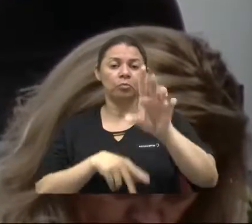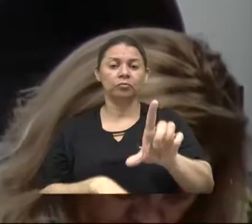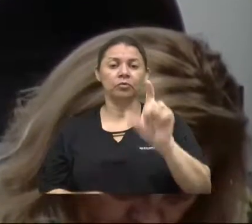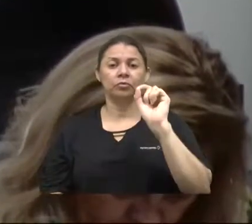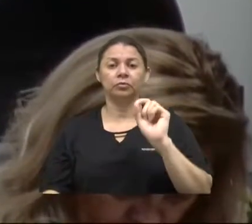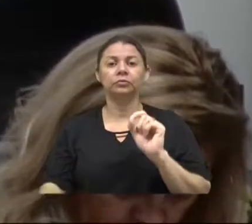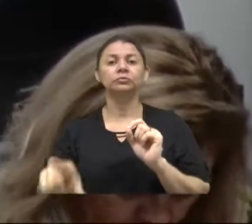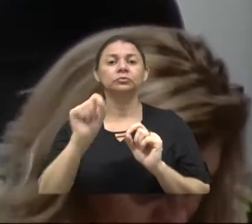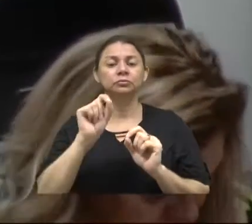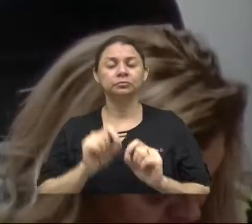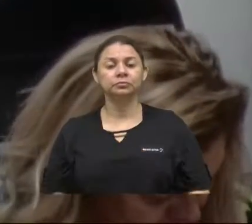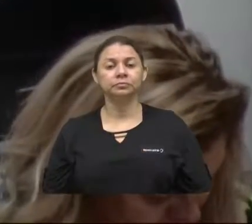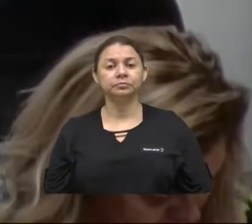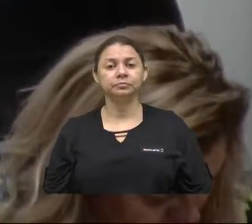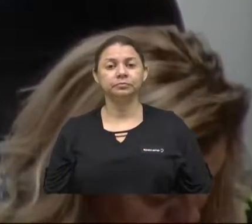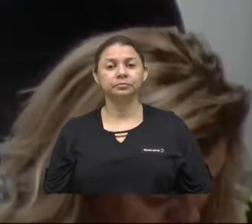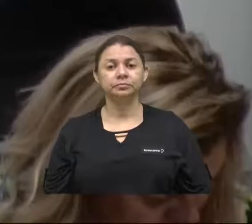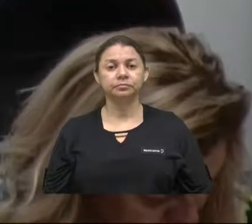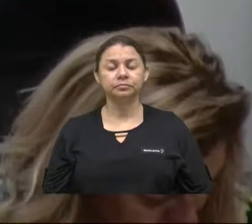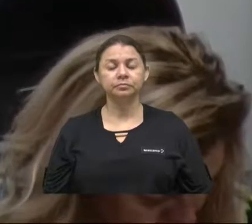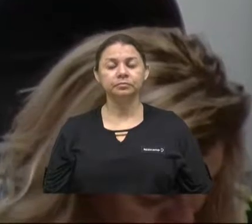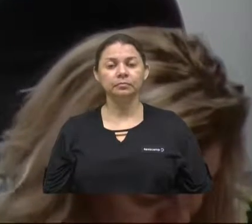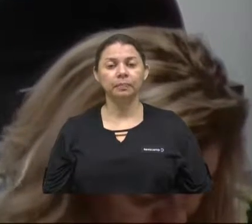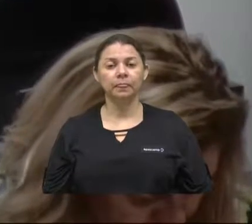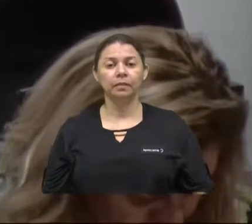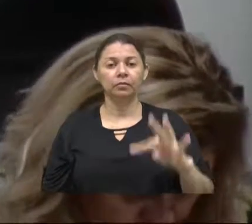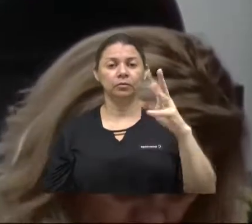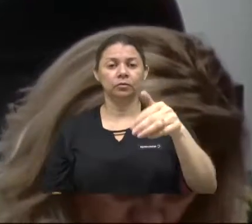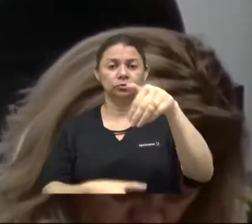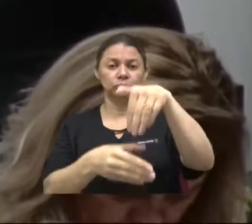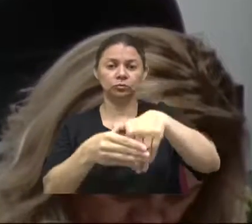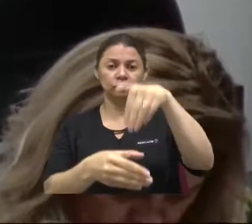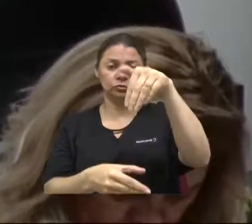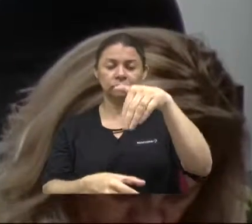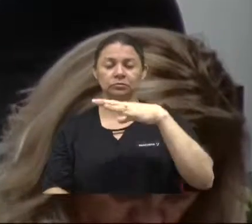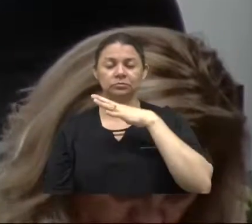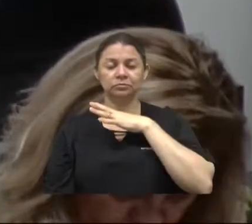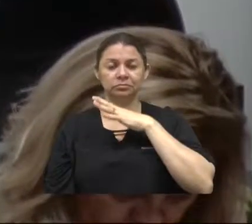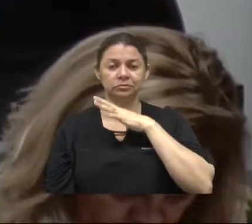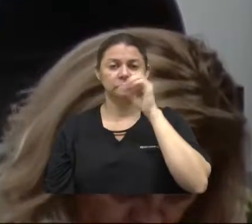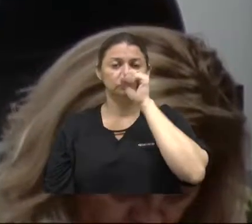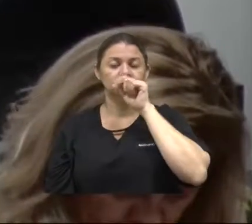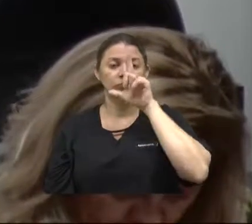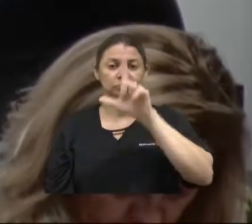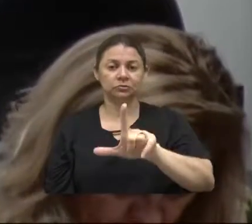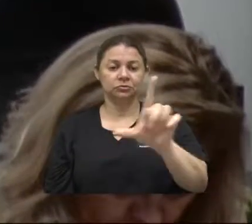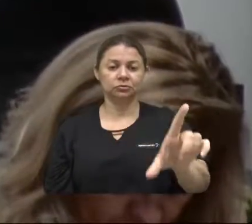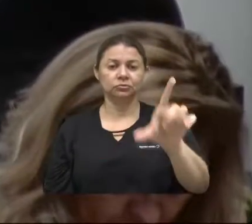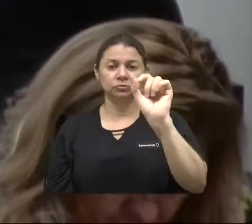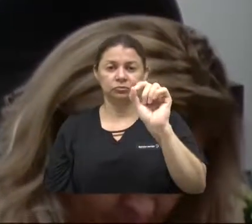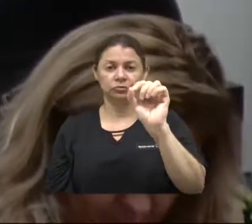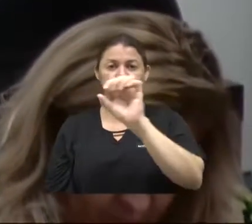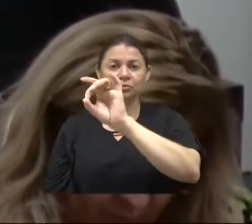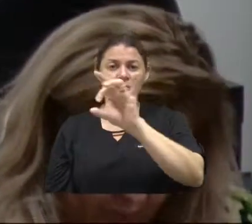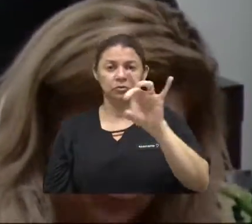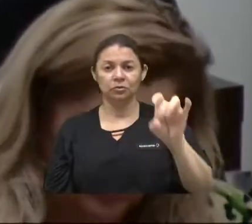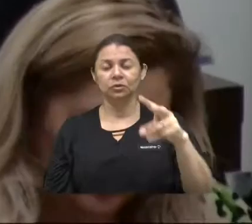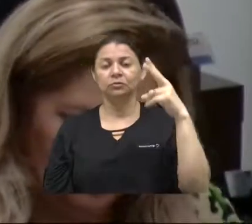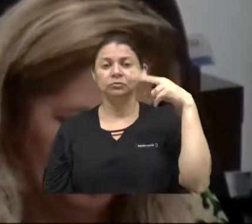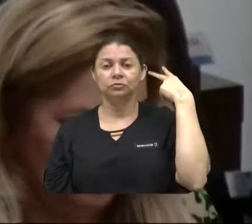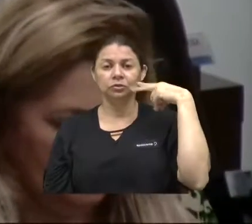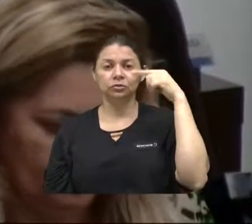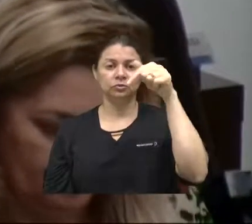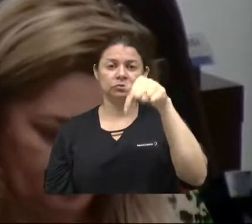responsabilidade com os eleitores e cidadãos dessa cidade. Então, para que fique claro,